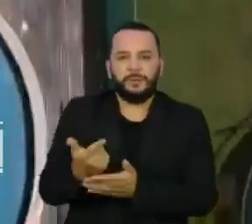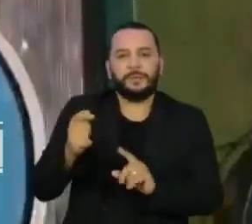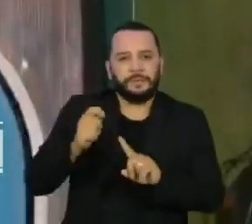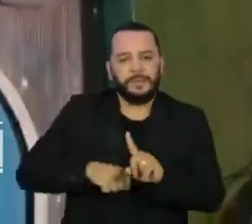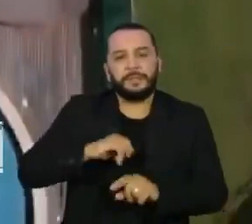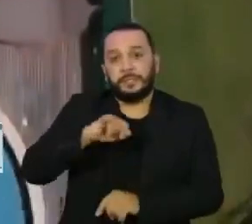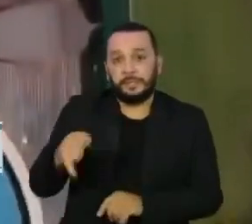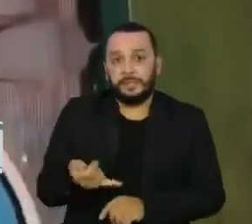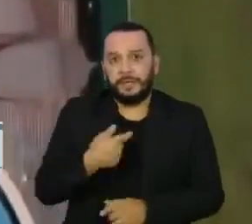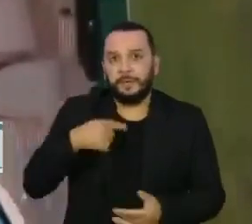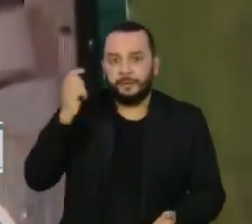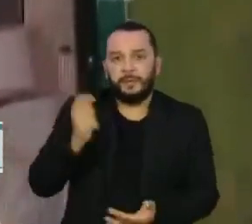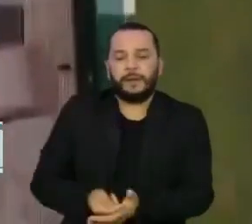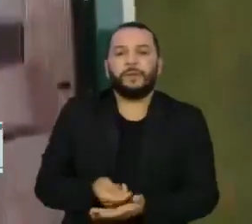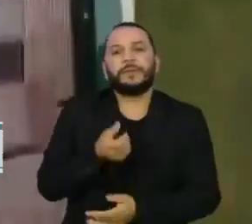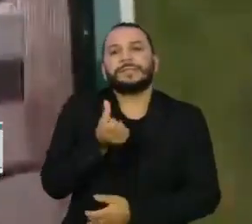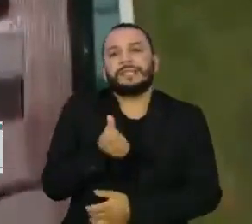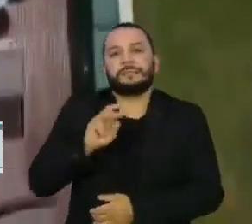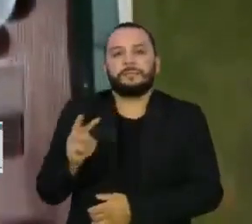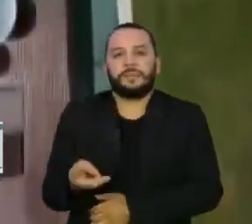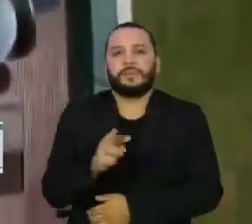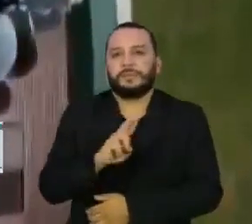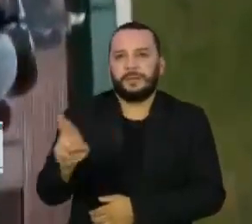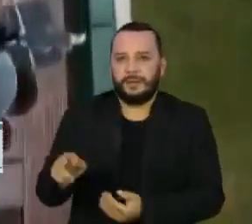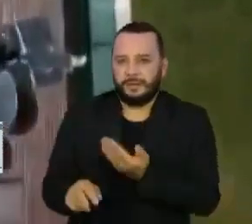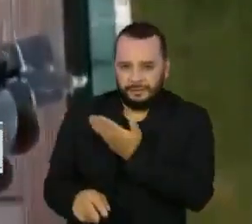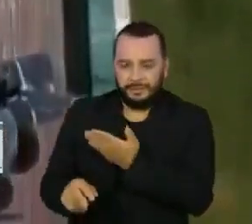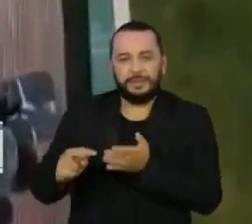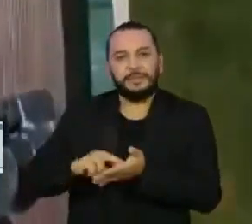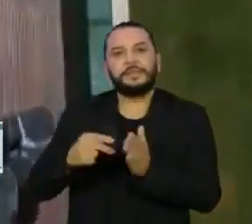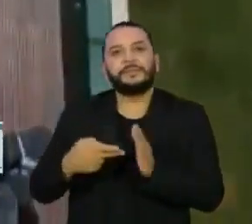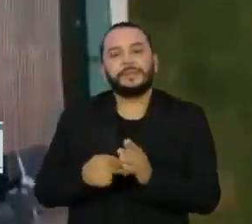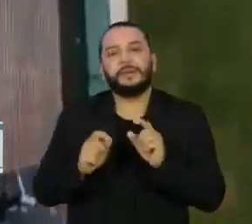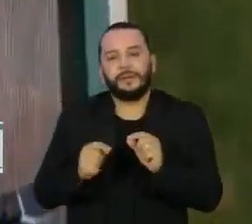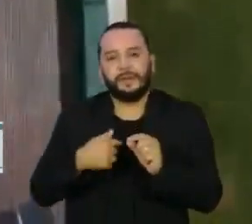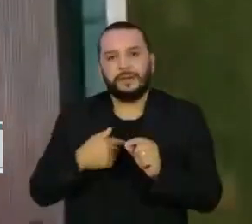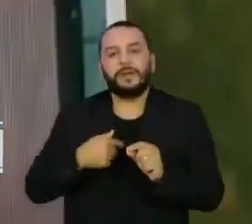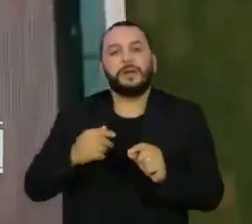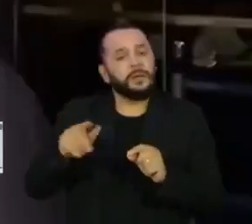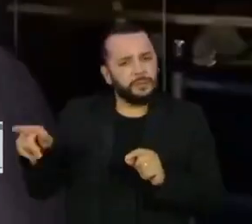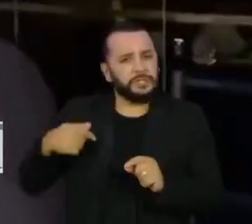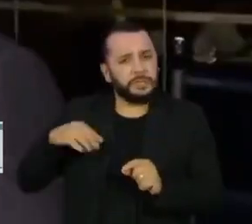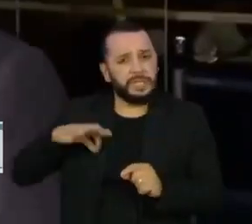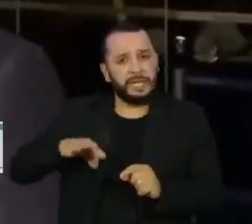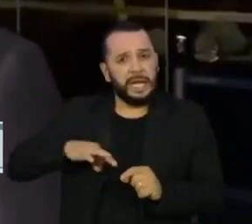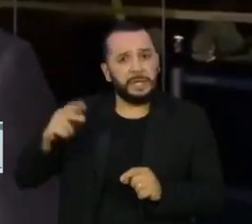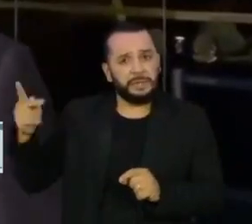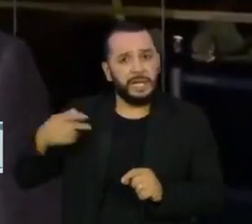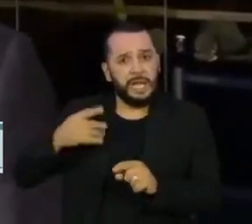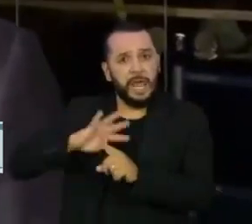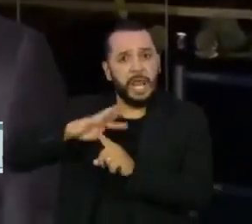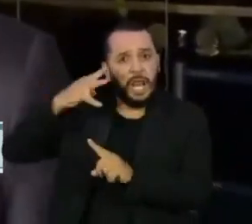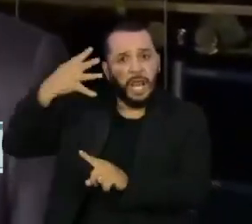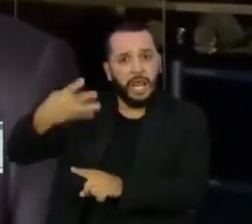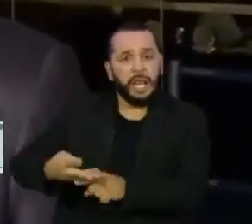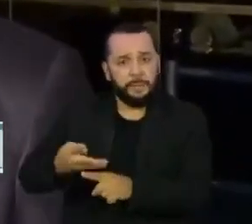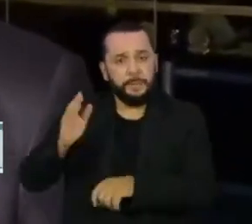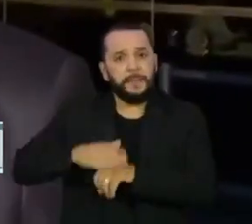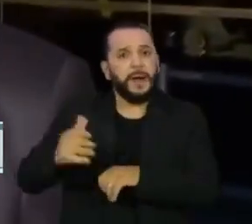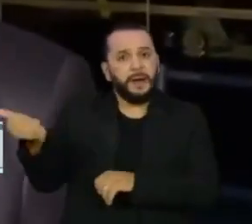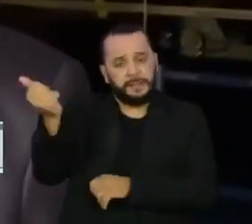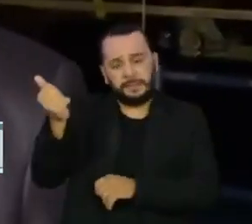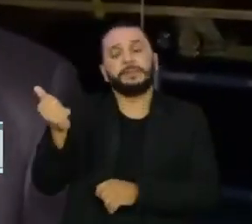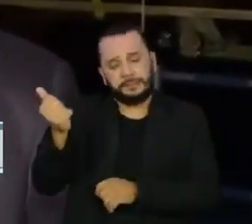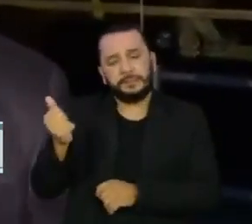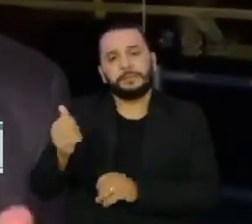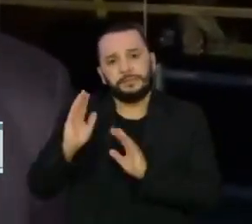valor pago cerca de seis milhões de reais representa quase quatro vezes o patrimônio declarado por Flávio bolsonaro nas eleições